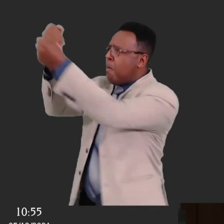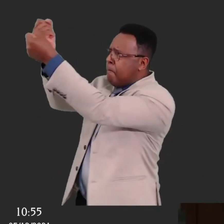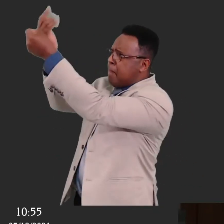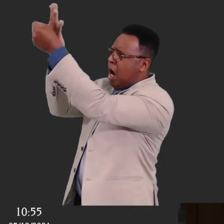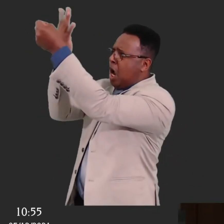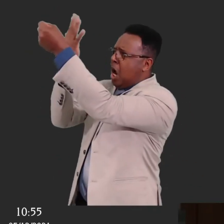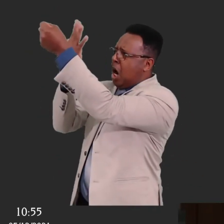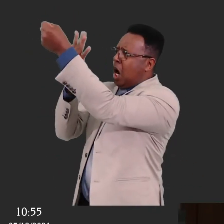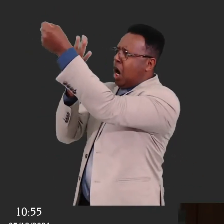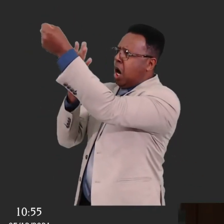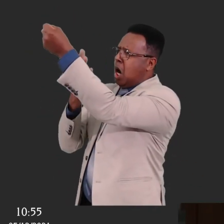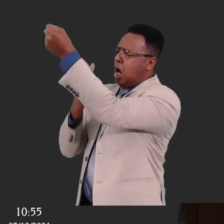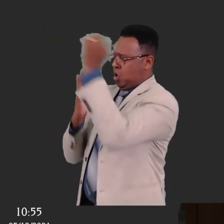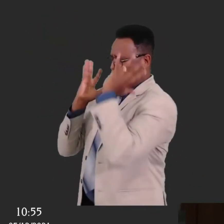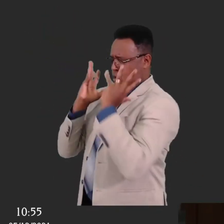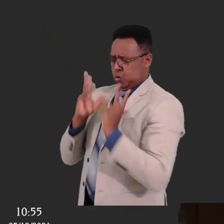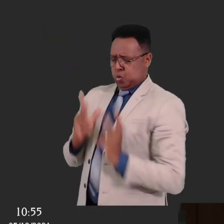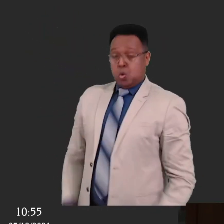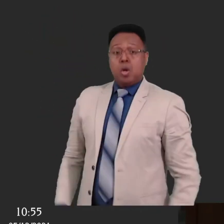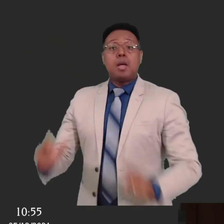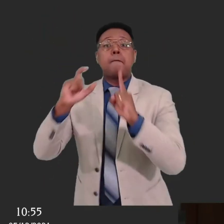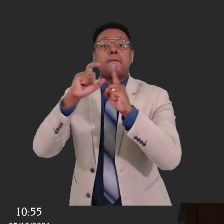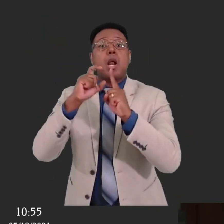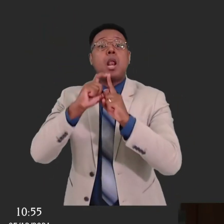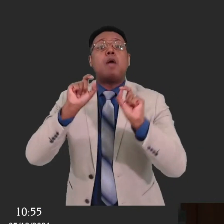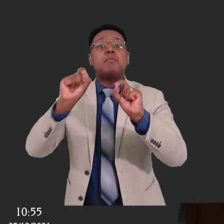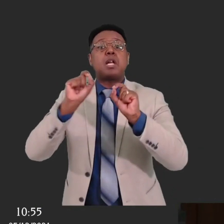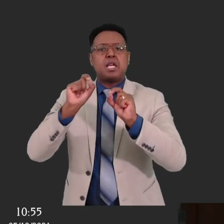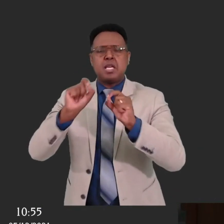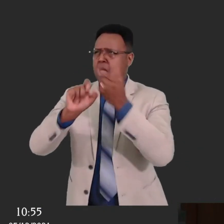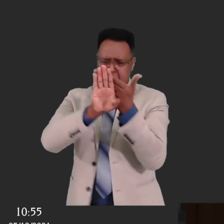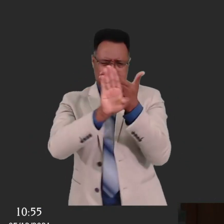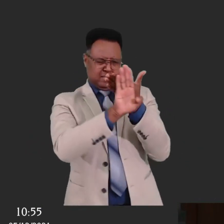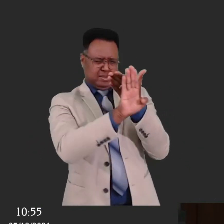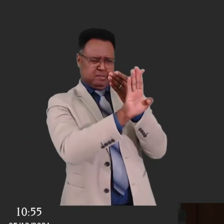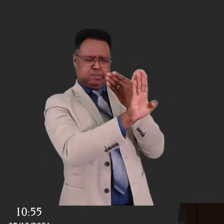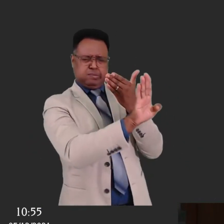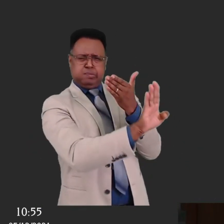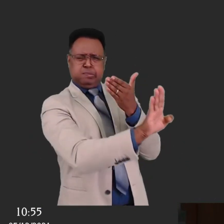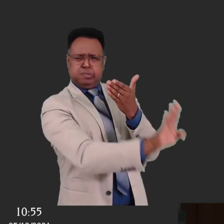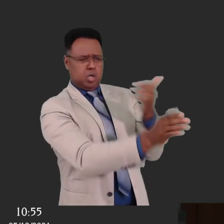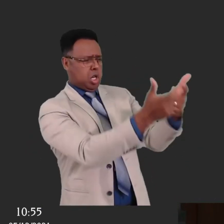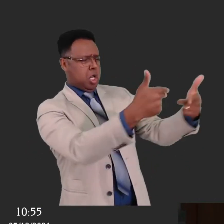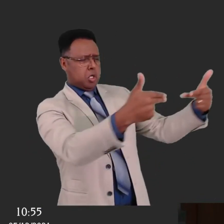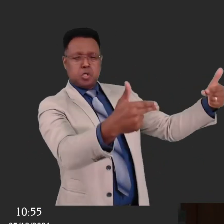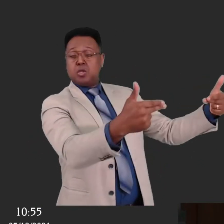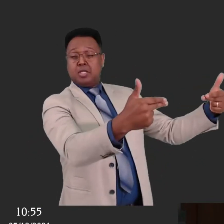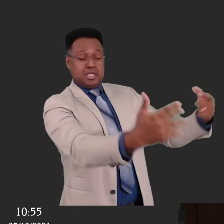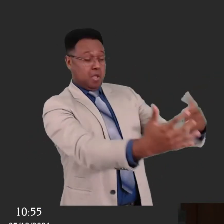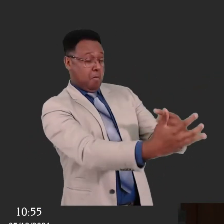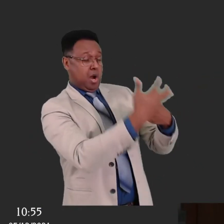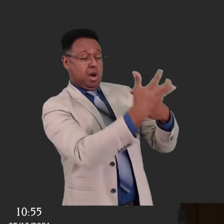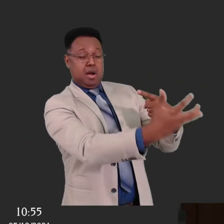a palavra de Deus vem para expurgar, para afastar da nossa vida o que impede a projeção